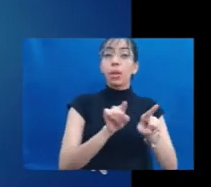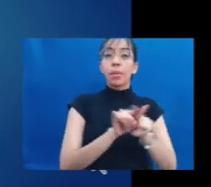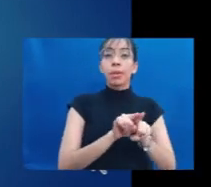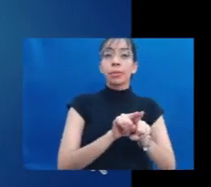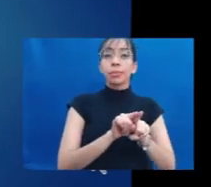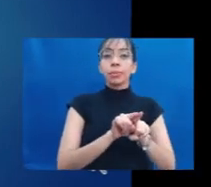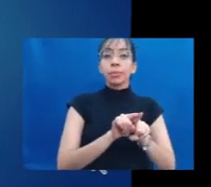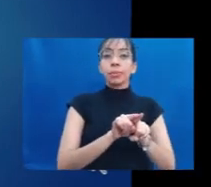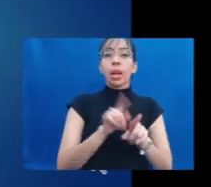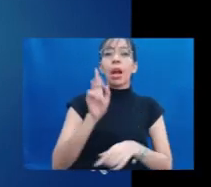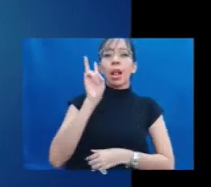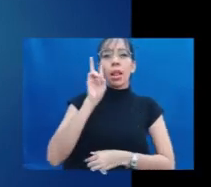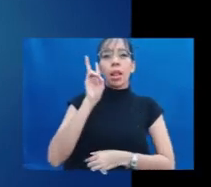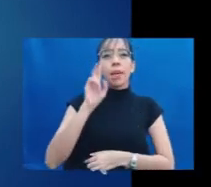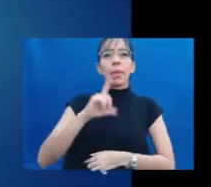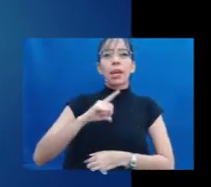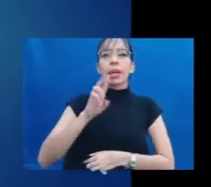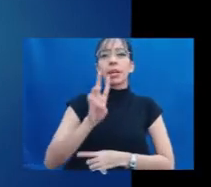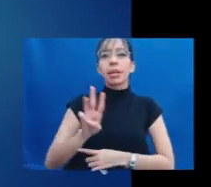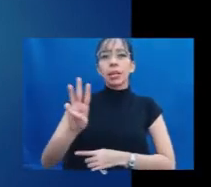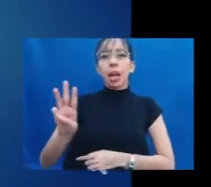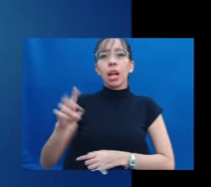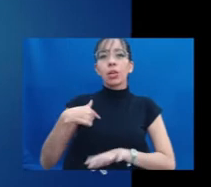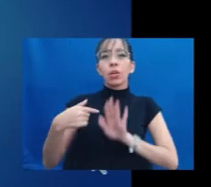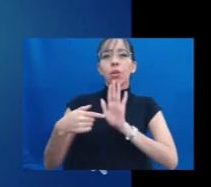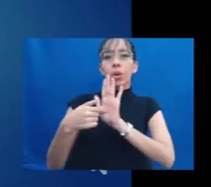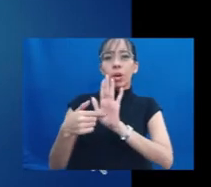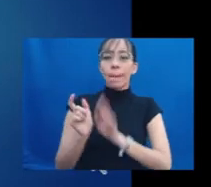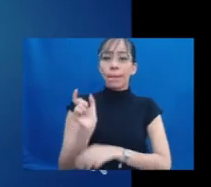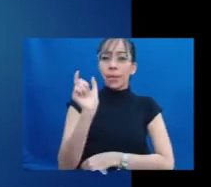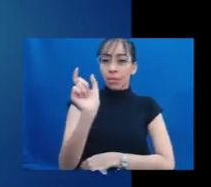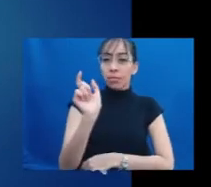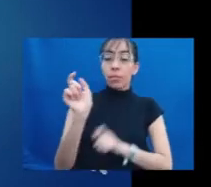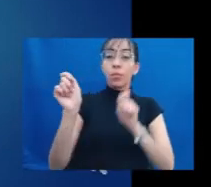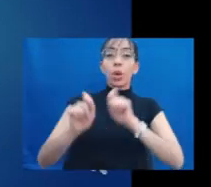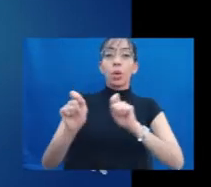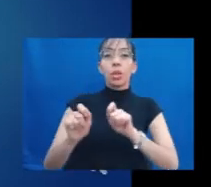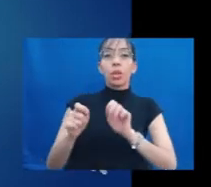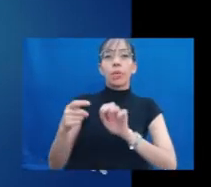particularidades de cada produto químico estão nas FISCPs, como eu comentei com vocês na primeira parte lá